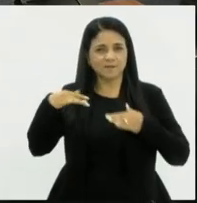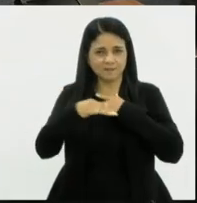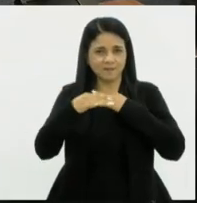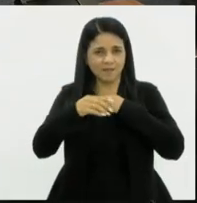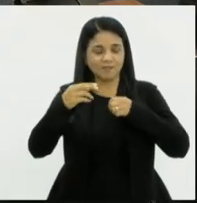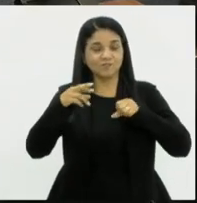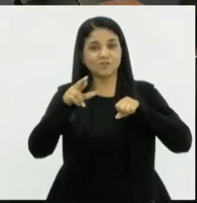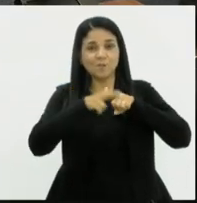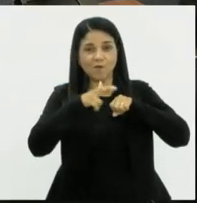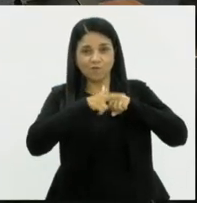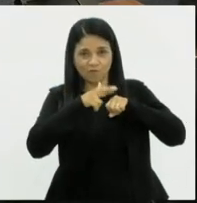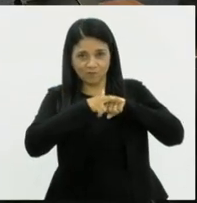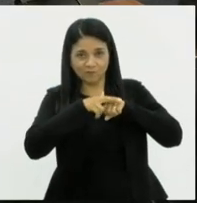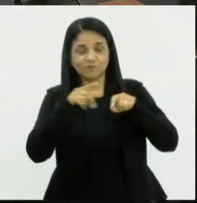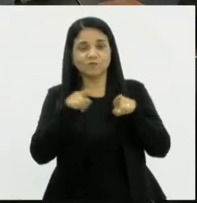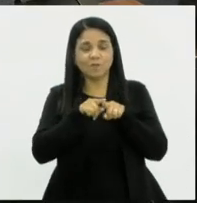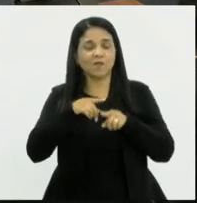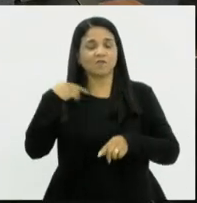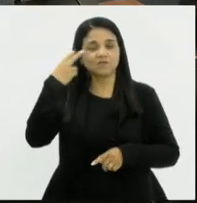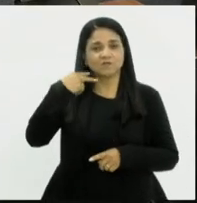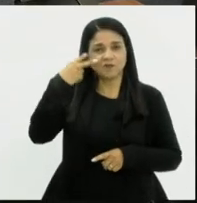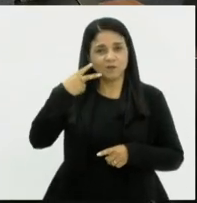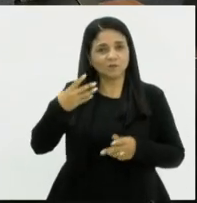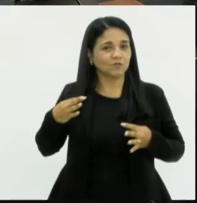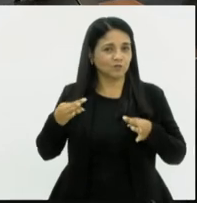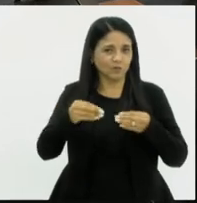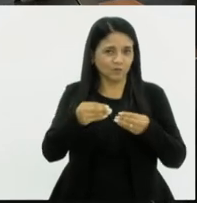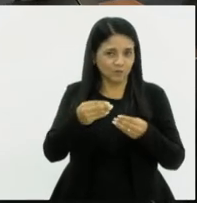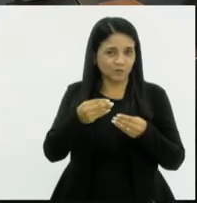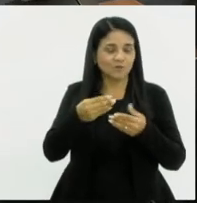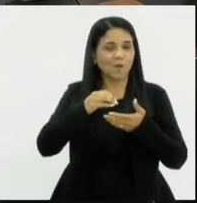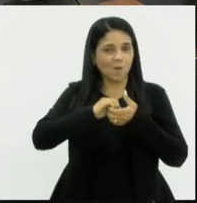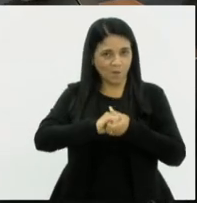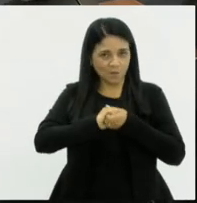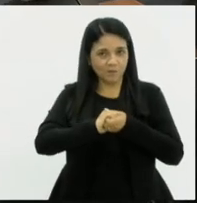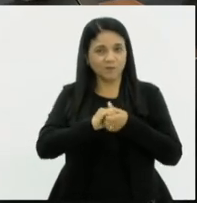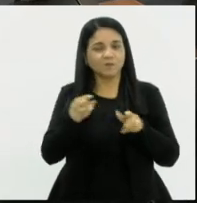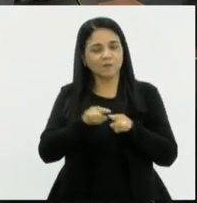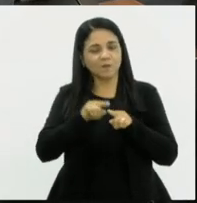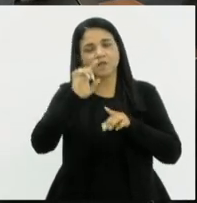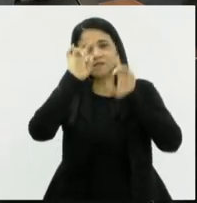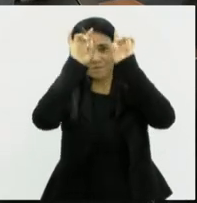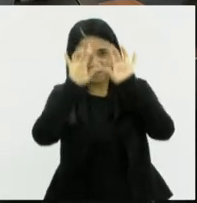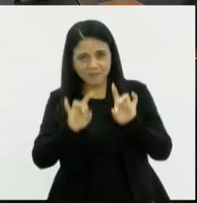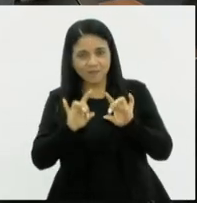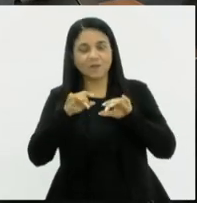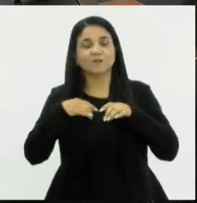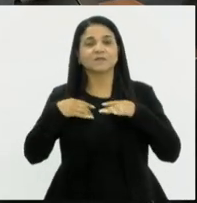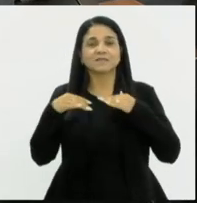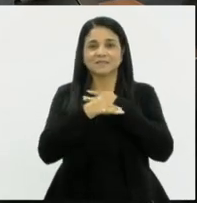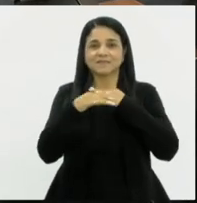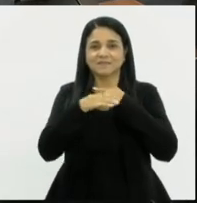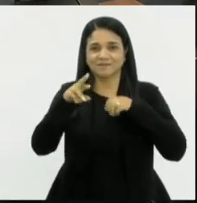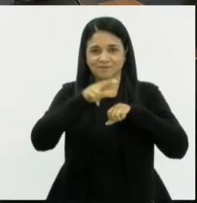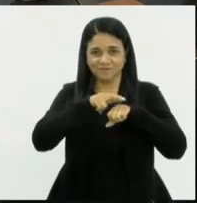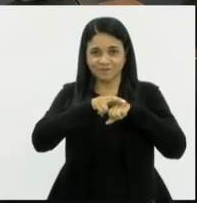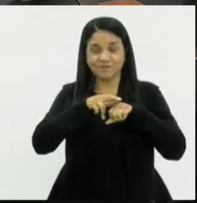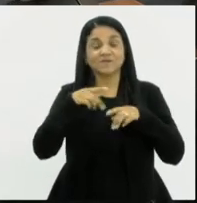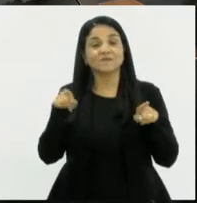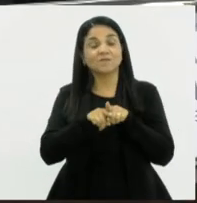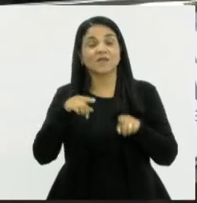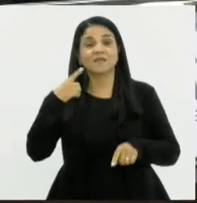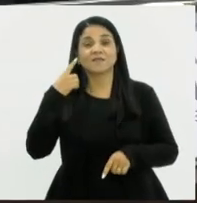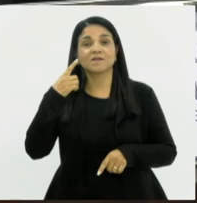cumprimento todos os vereadores presentes, em especial os vereadores da minha cidade de Belfor Roxo. Cumprimentando o prefeito Leozinho de